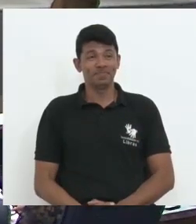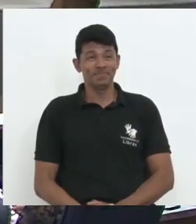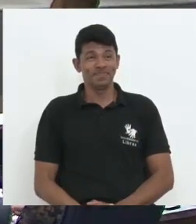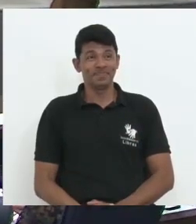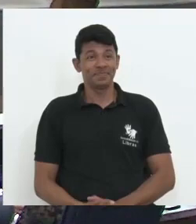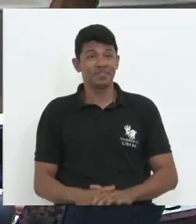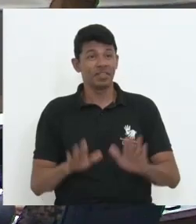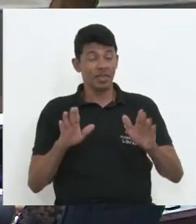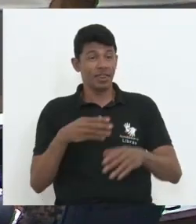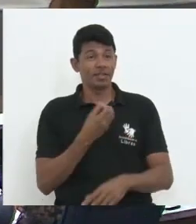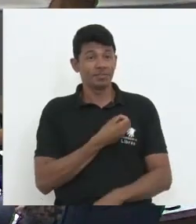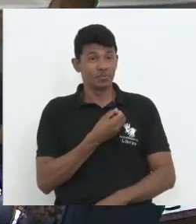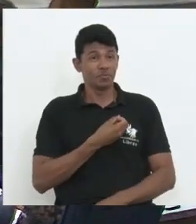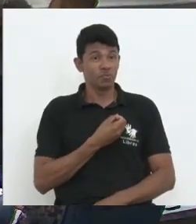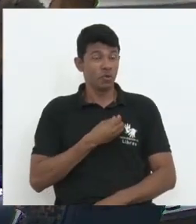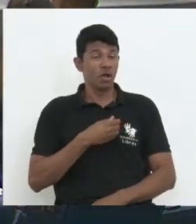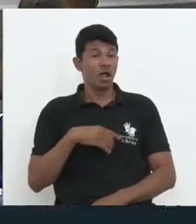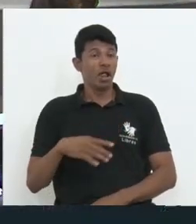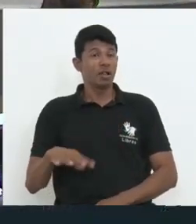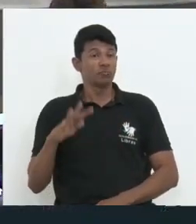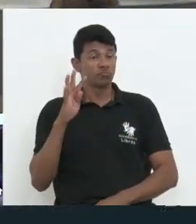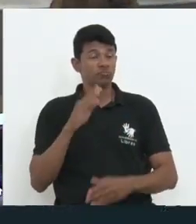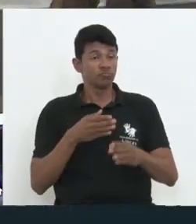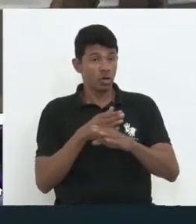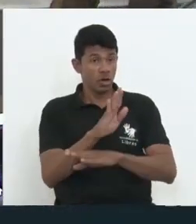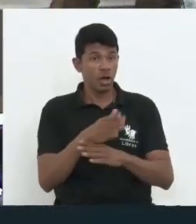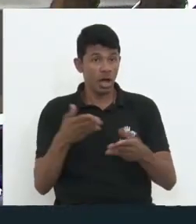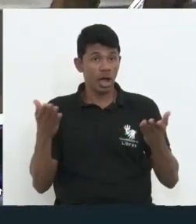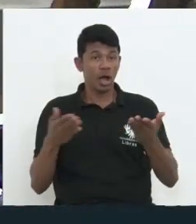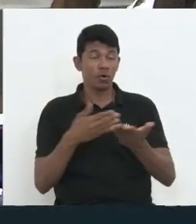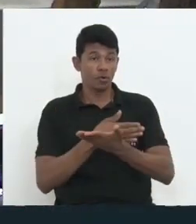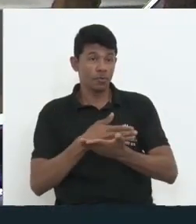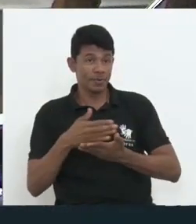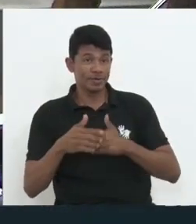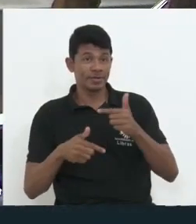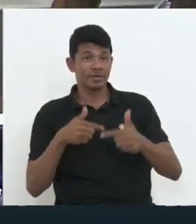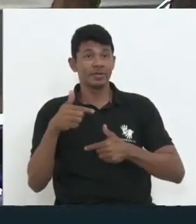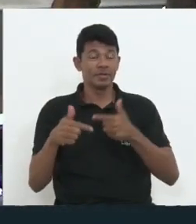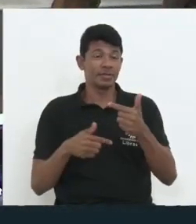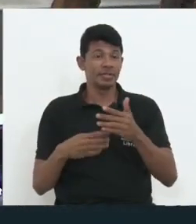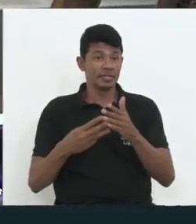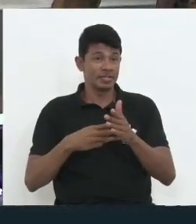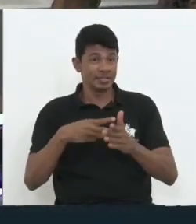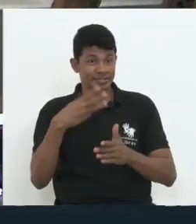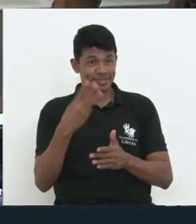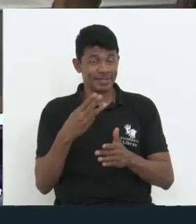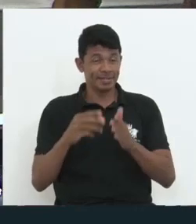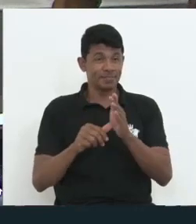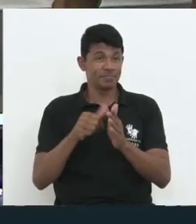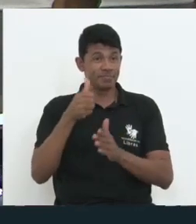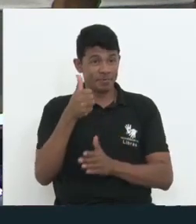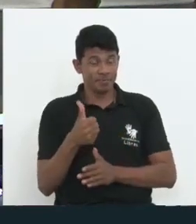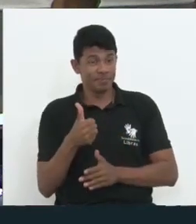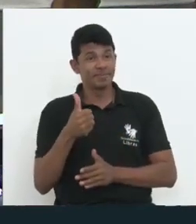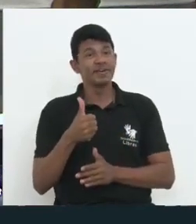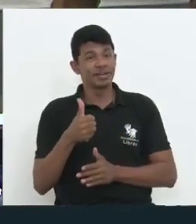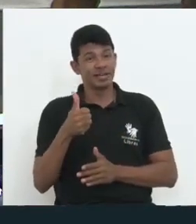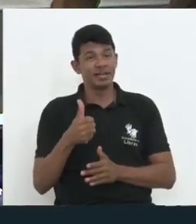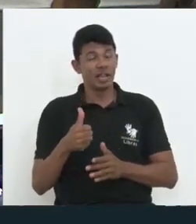a número legal sobre a proteção de Deus, iniciamos os trabalhos da 31ª sessão